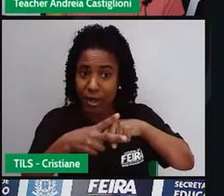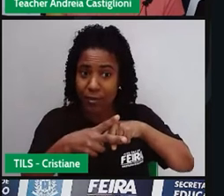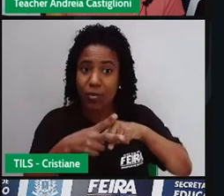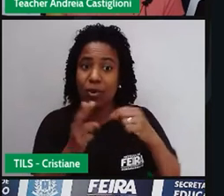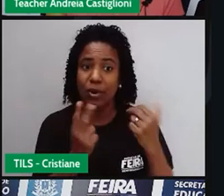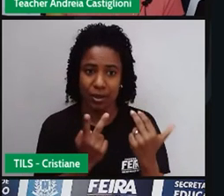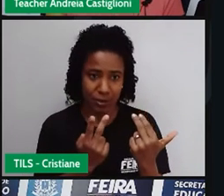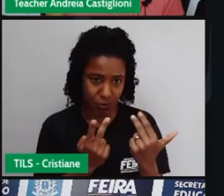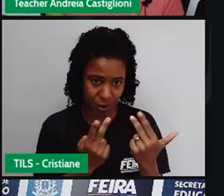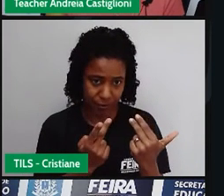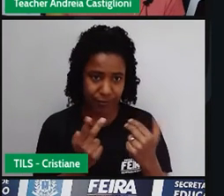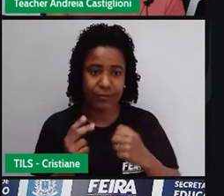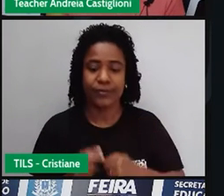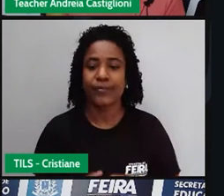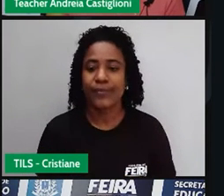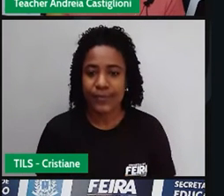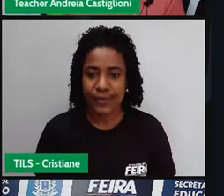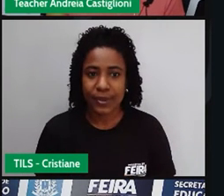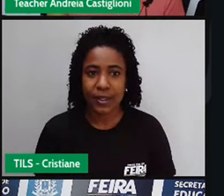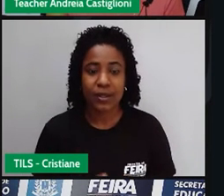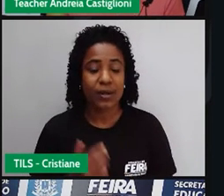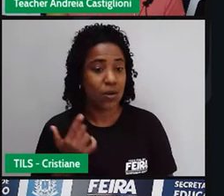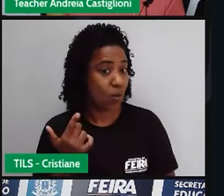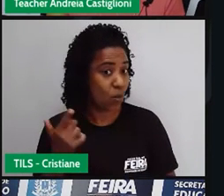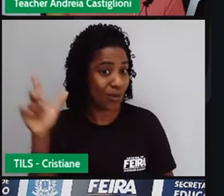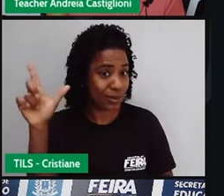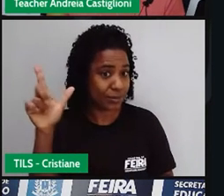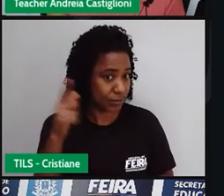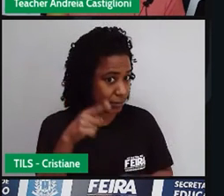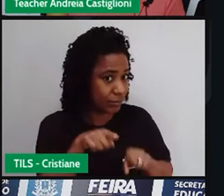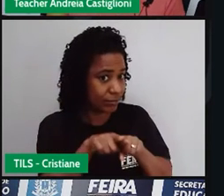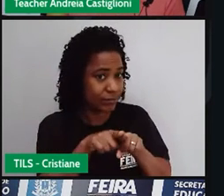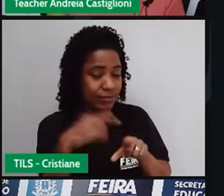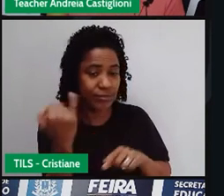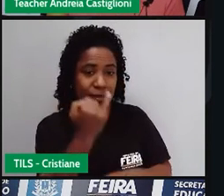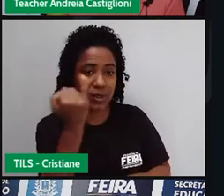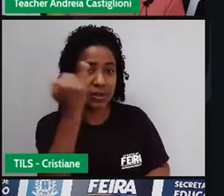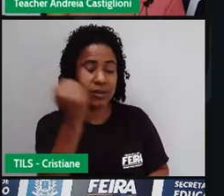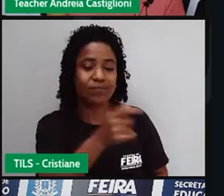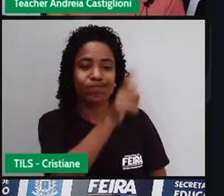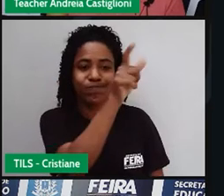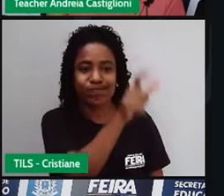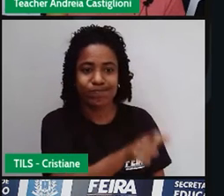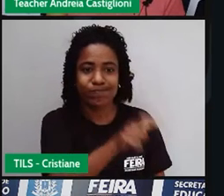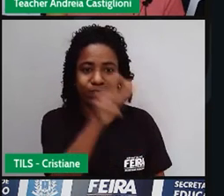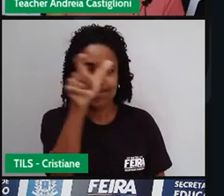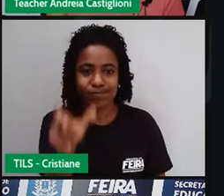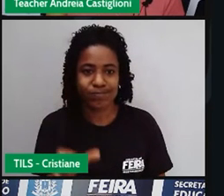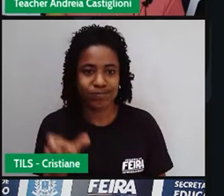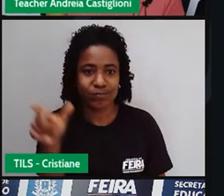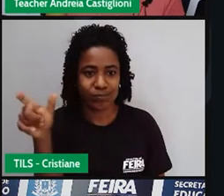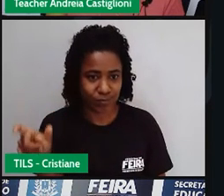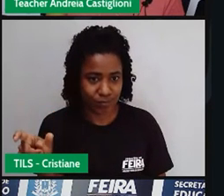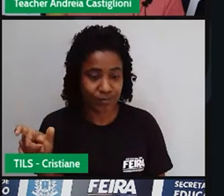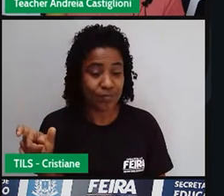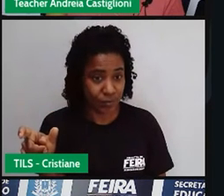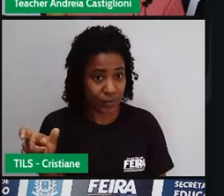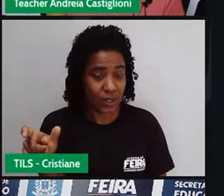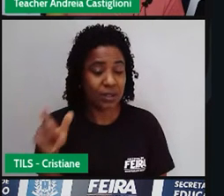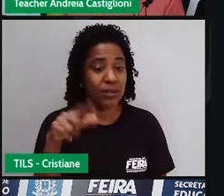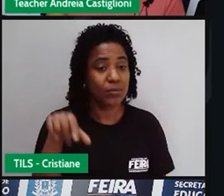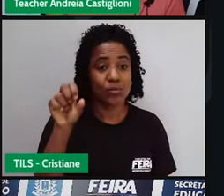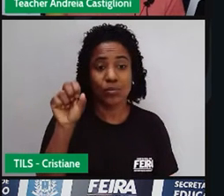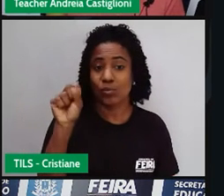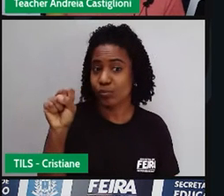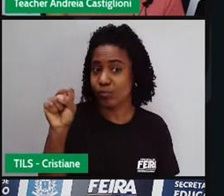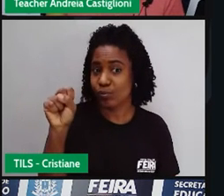slide é que apesar de um sujeito né que são esses objetos estarei no plural e o verbo também